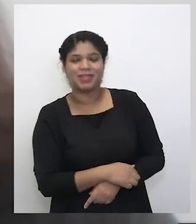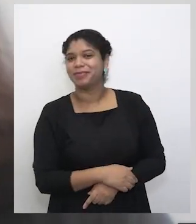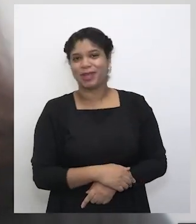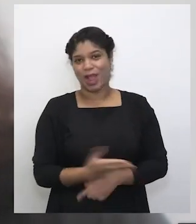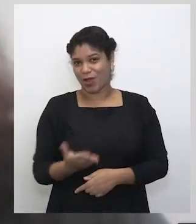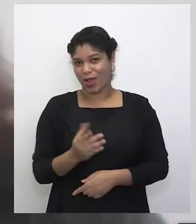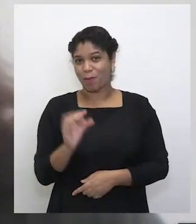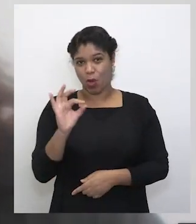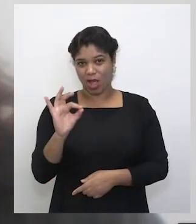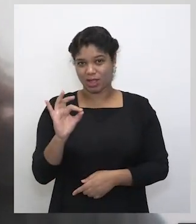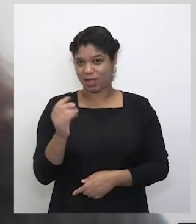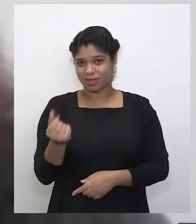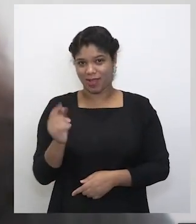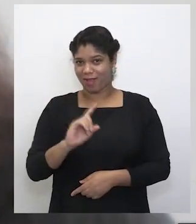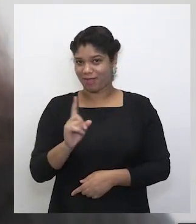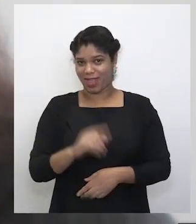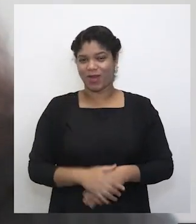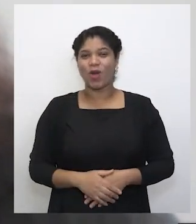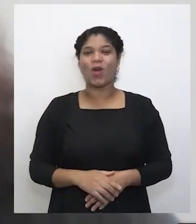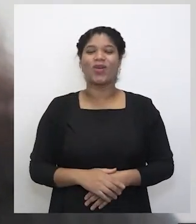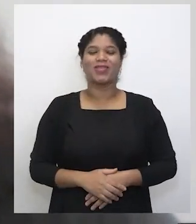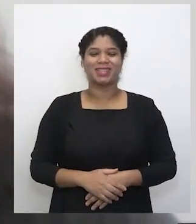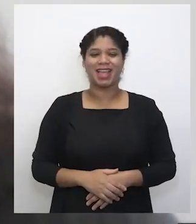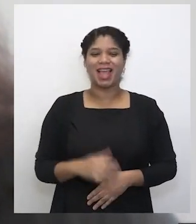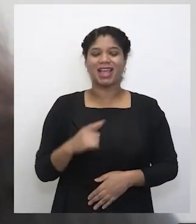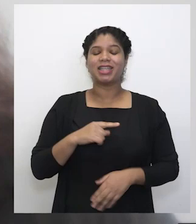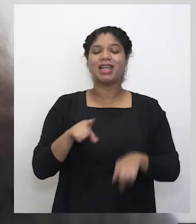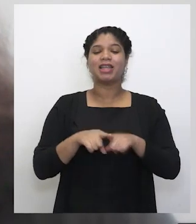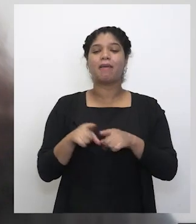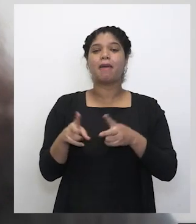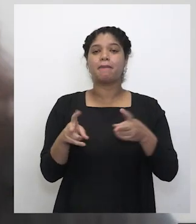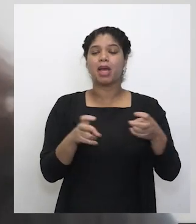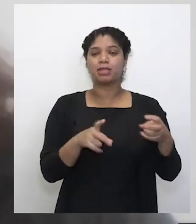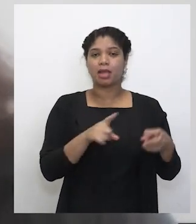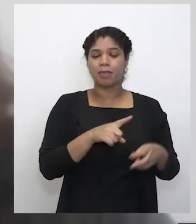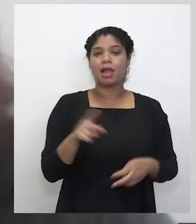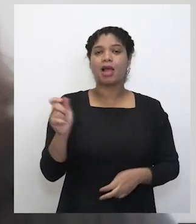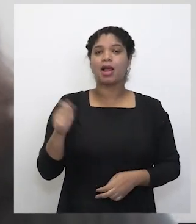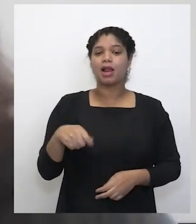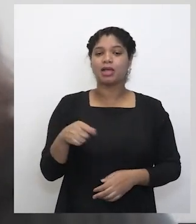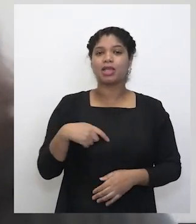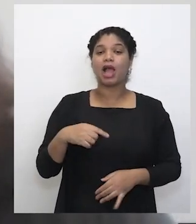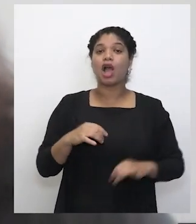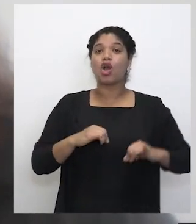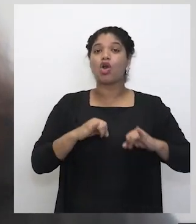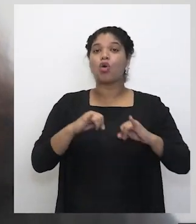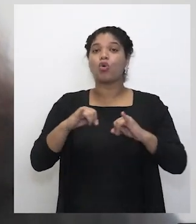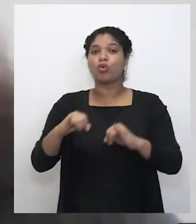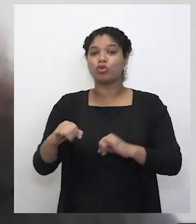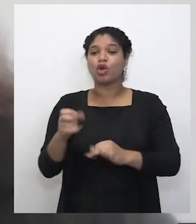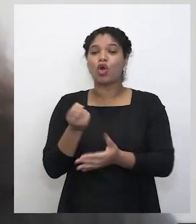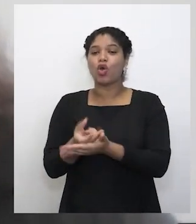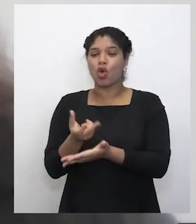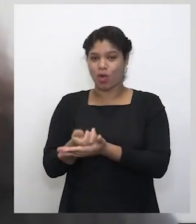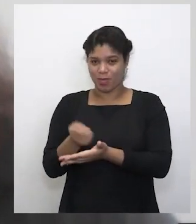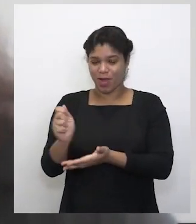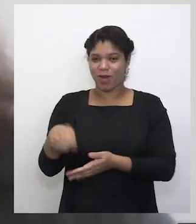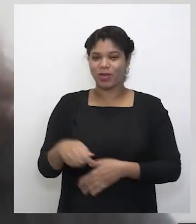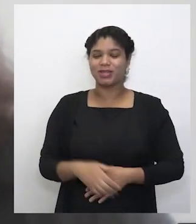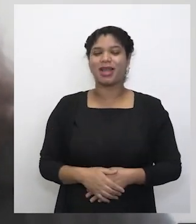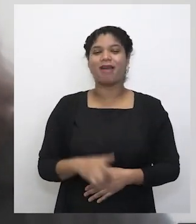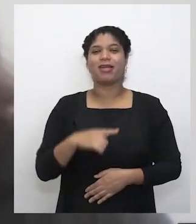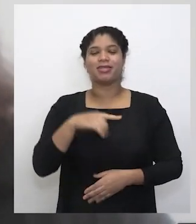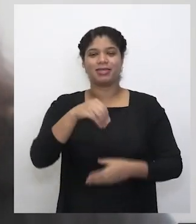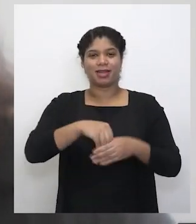desvalorizou, né? Também observam, né, que eles acompanham os adultos nas compras, então eles não estão vindo para